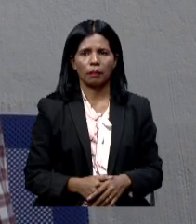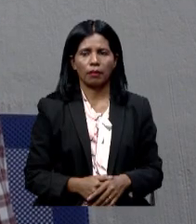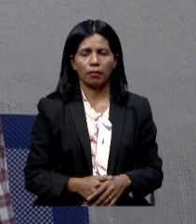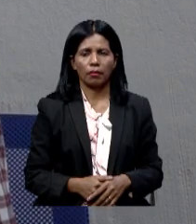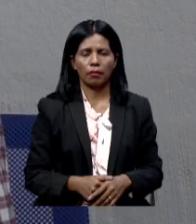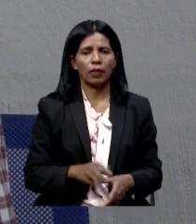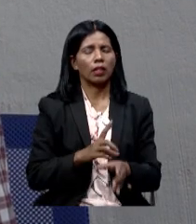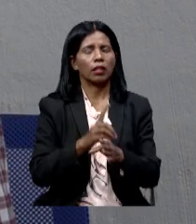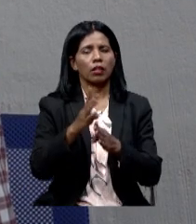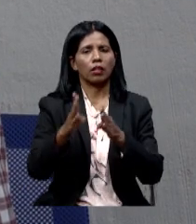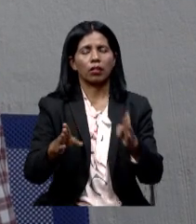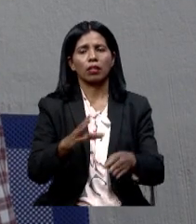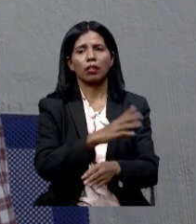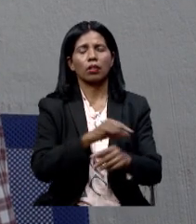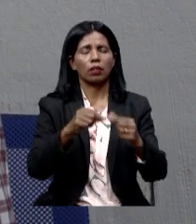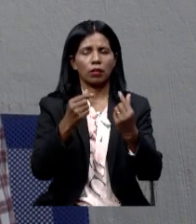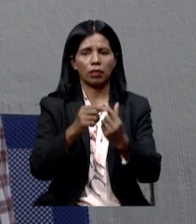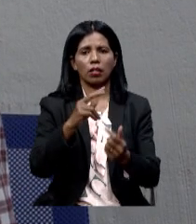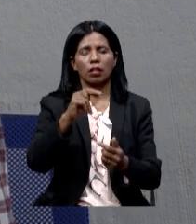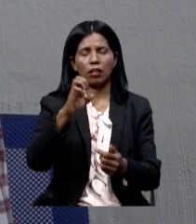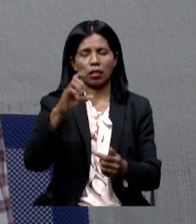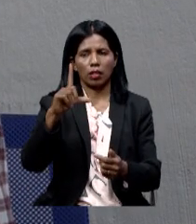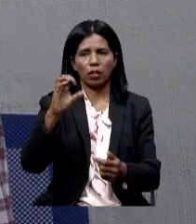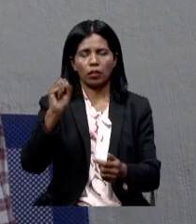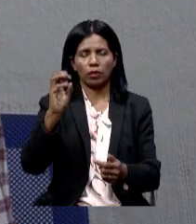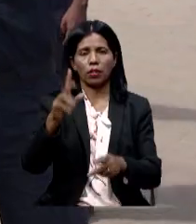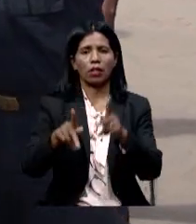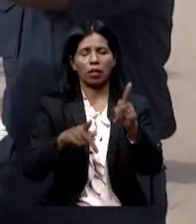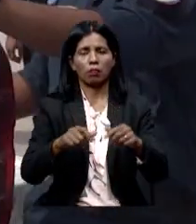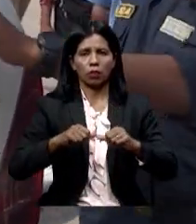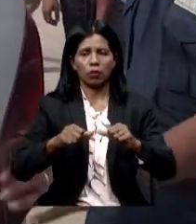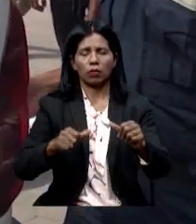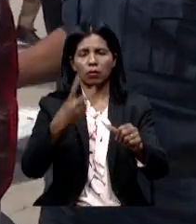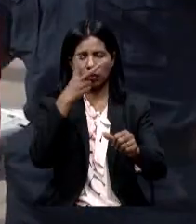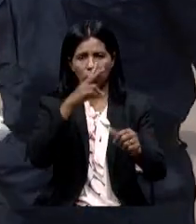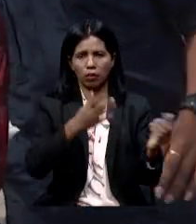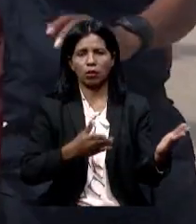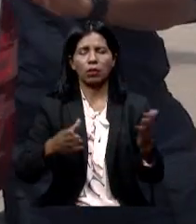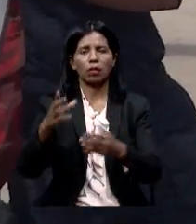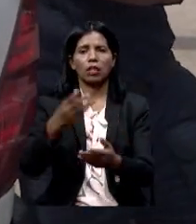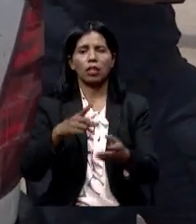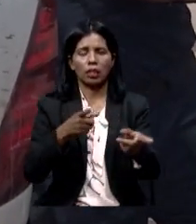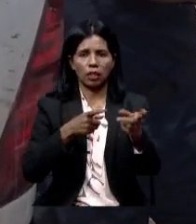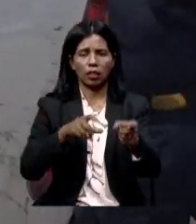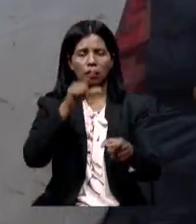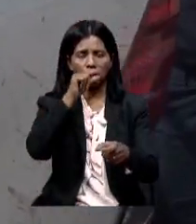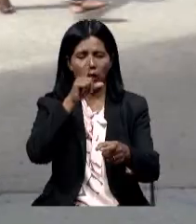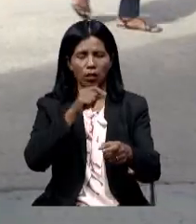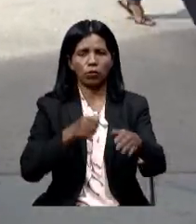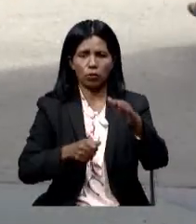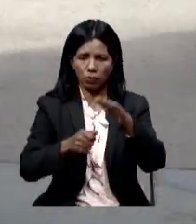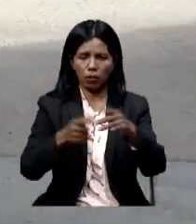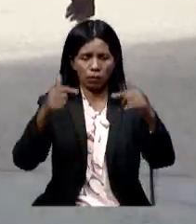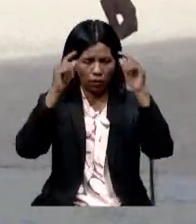Diretor Executivo Fundação Mahen Nelson Belo Hateten, comunidade continua a tamam quilat mano ilegal mai Timor-Leste, tamba